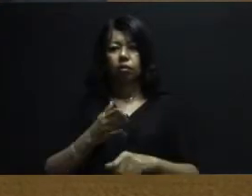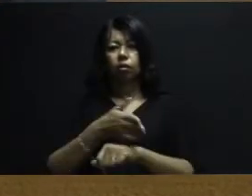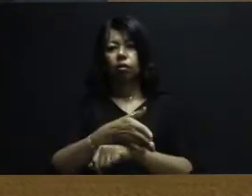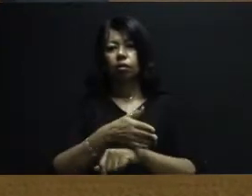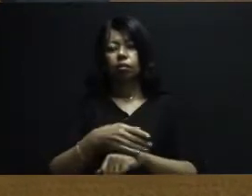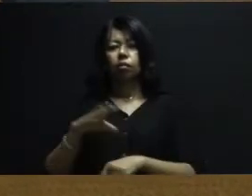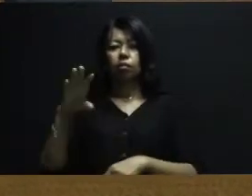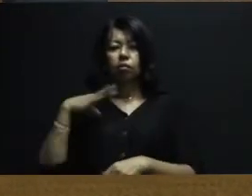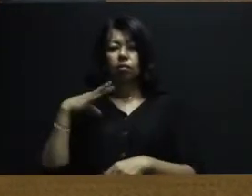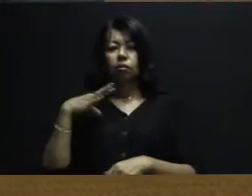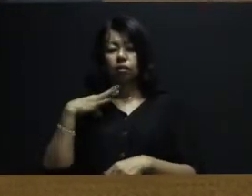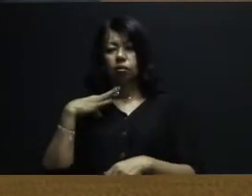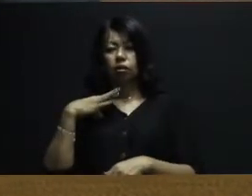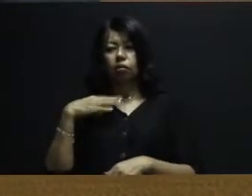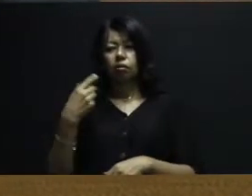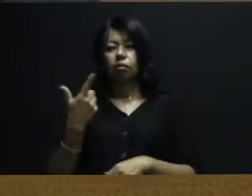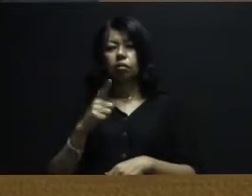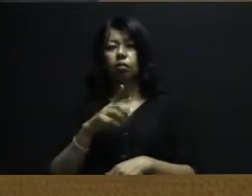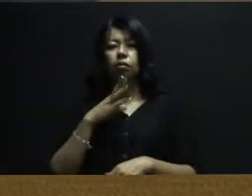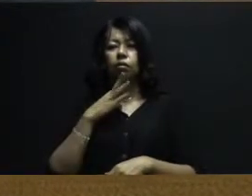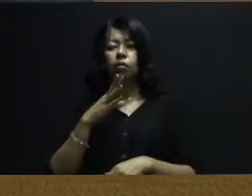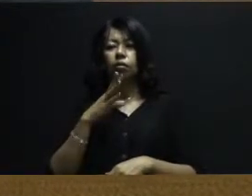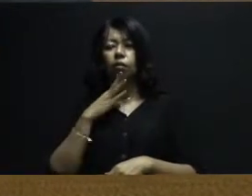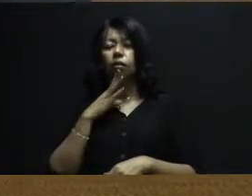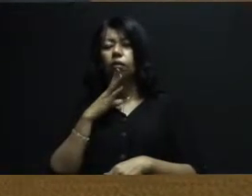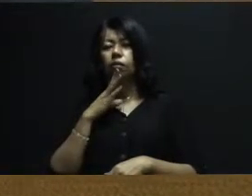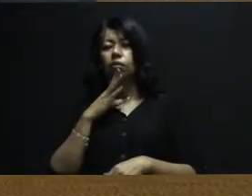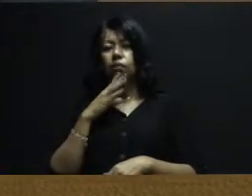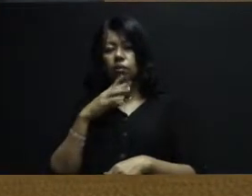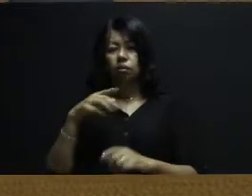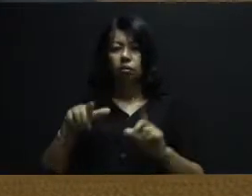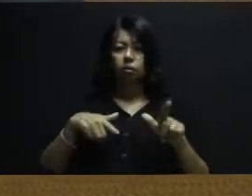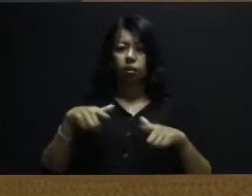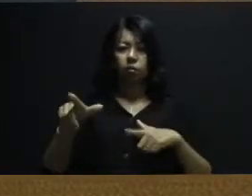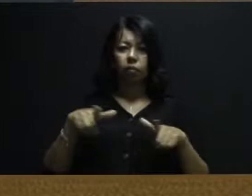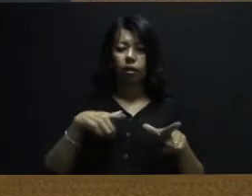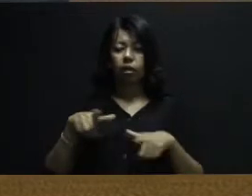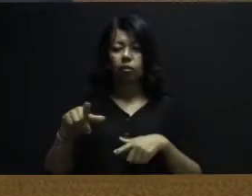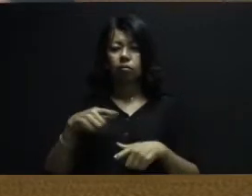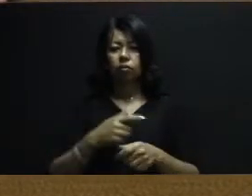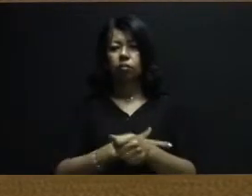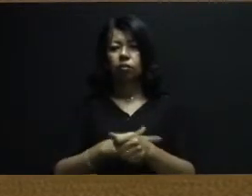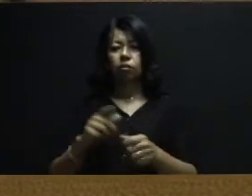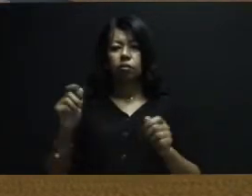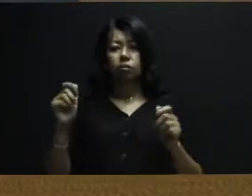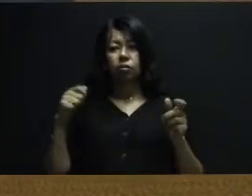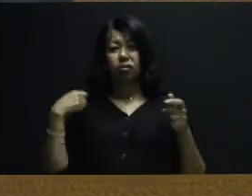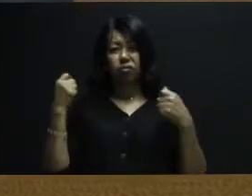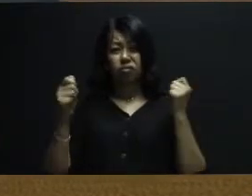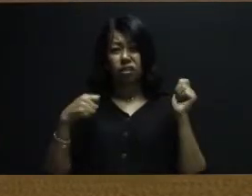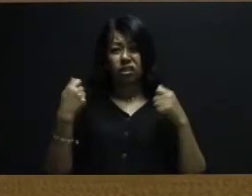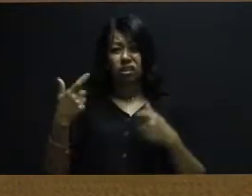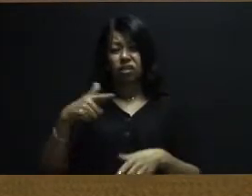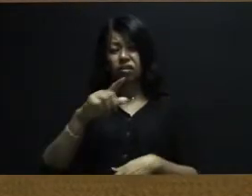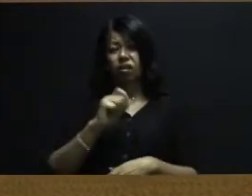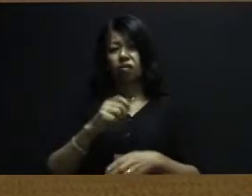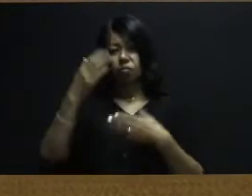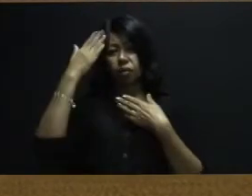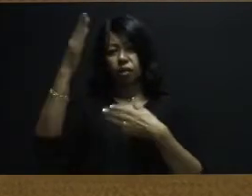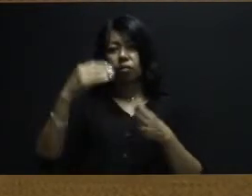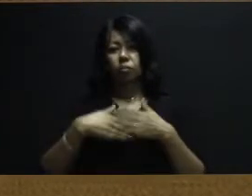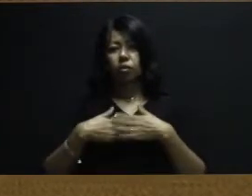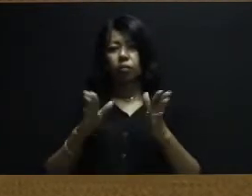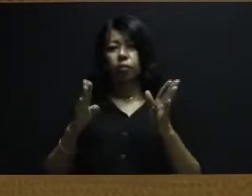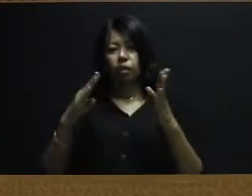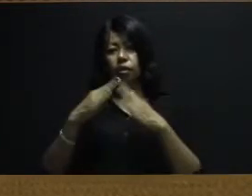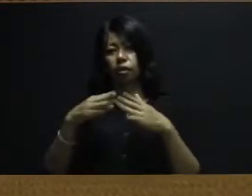dessas cidades que reconhecem os profissionais de educação física do seu município. Então, muito obrigado por abrir a Casa do Povo